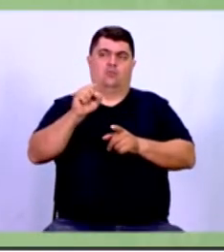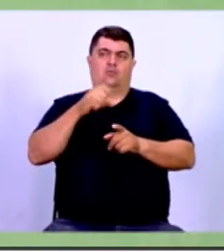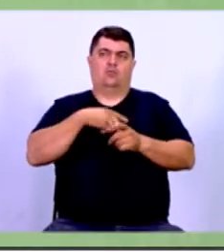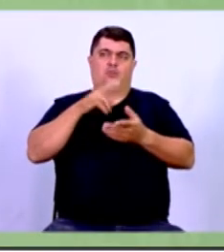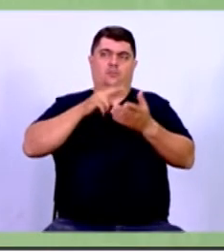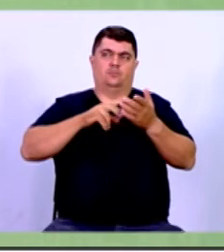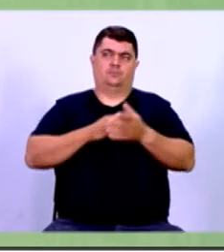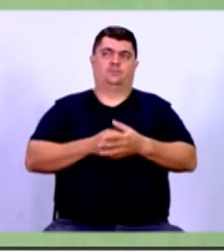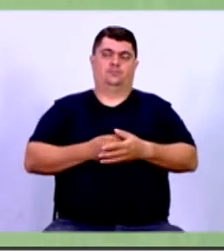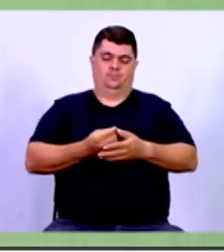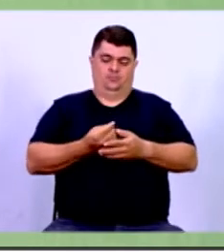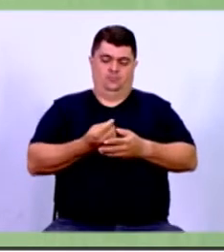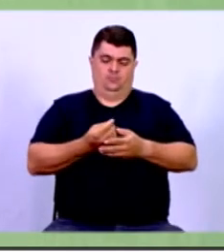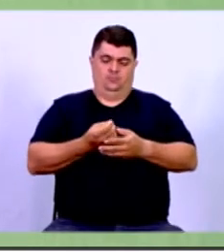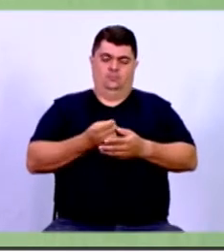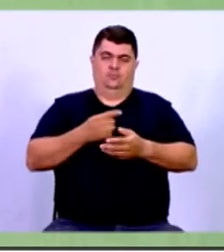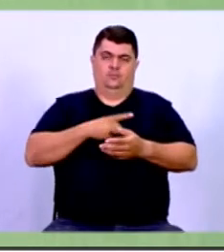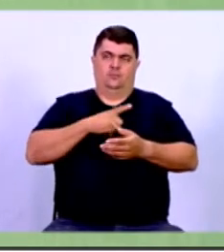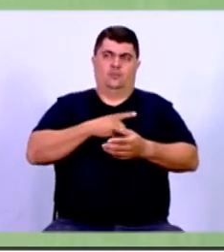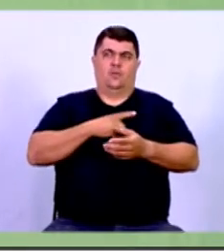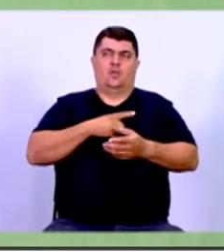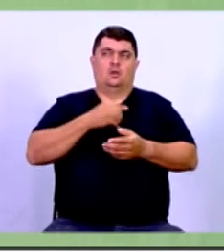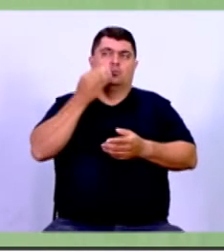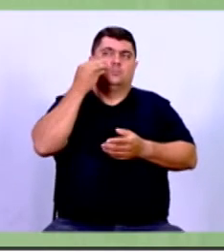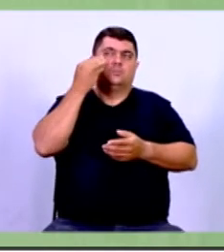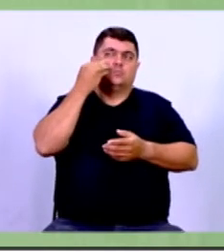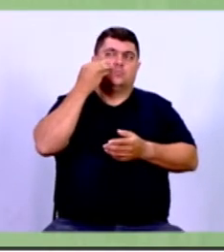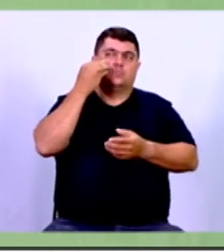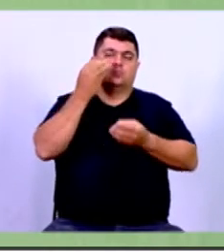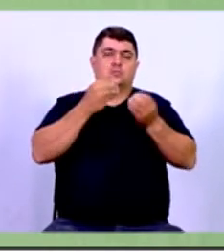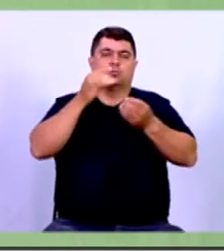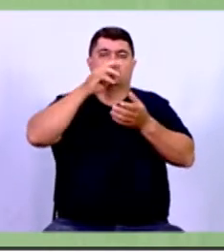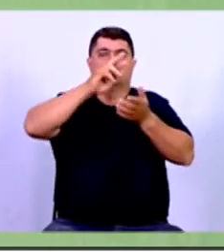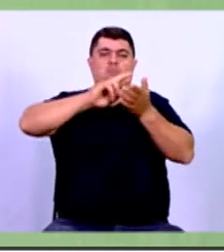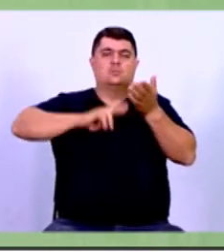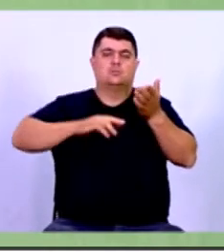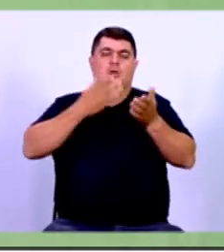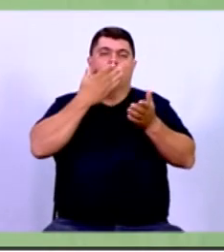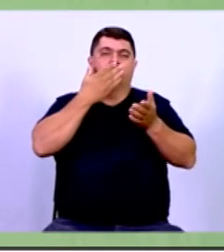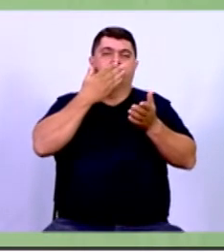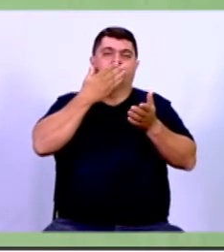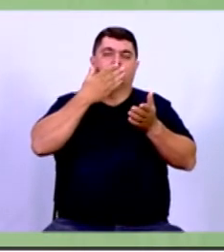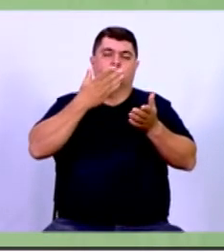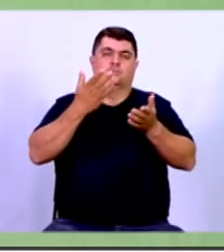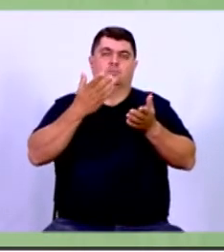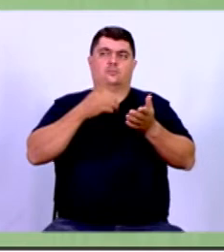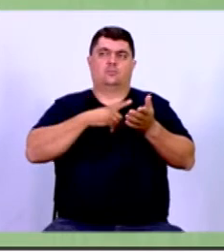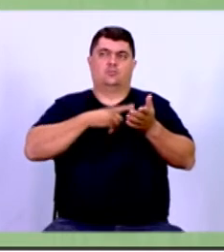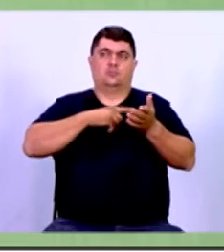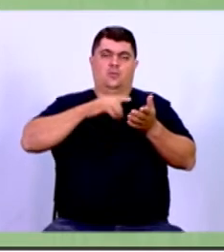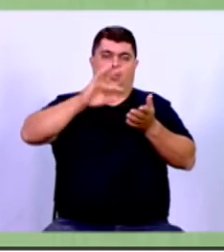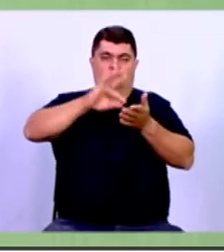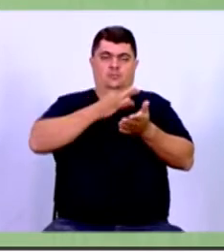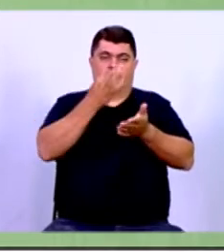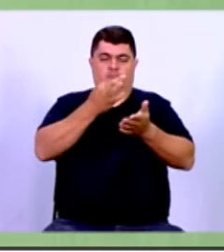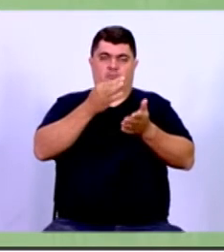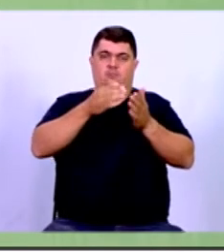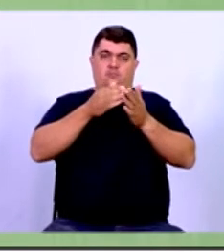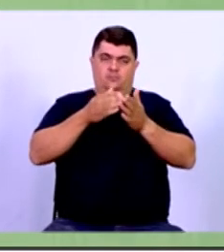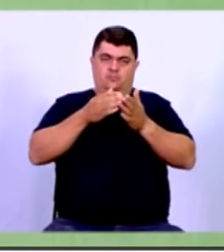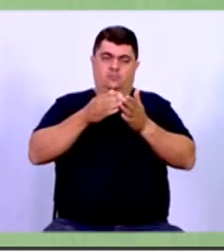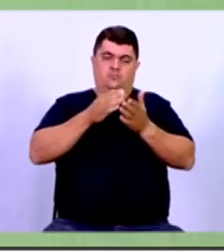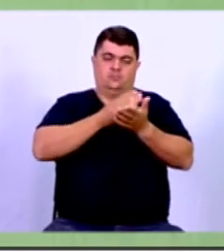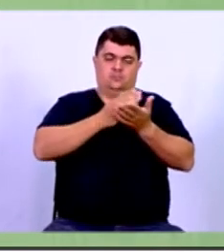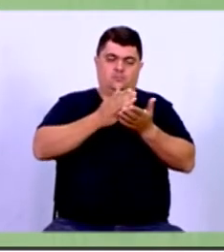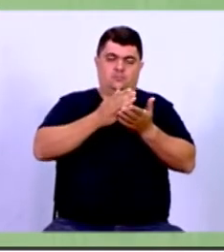sobre metodologia. Então, aqui a gente tem quais são os instrumentos que são realizados. Você tem o requerimento de matrícula, que deve ser preenchido para você